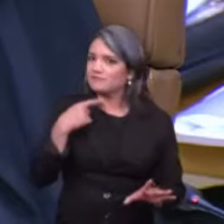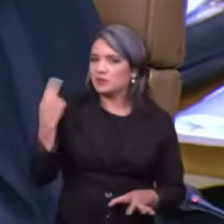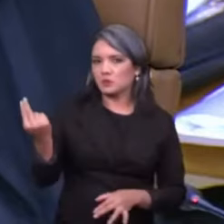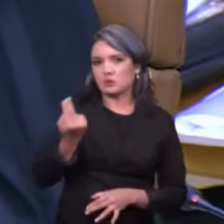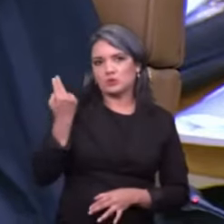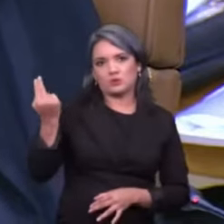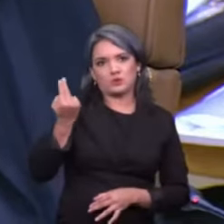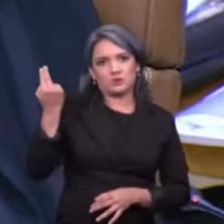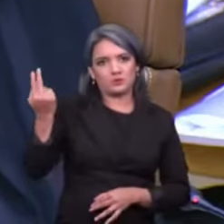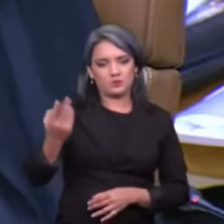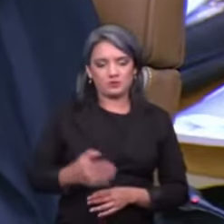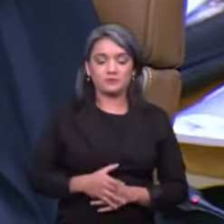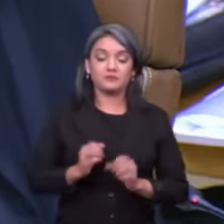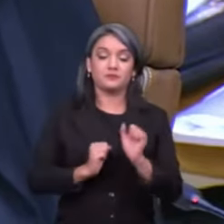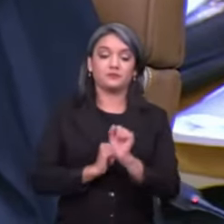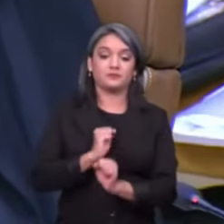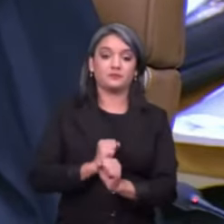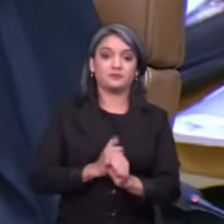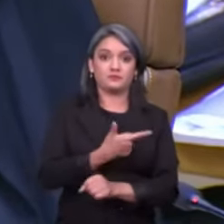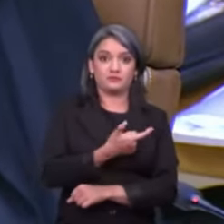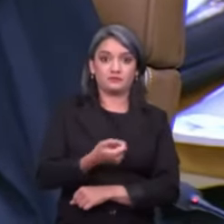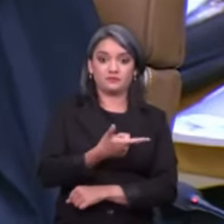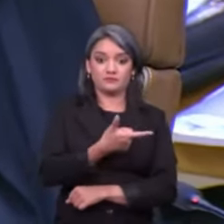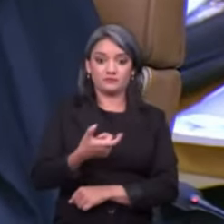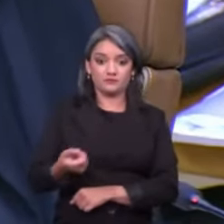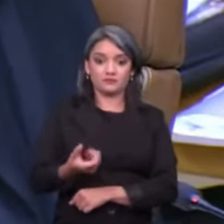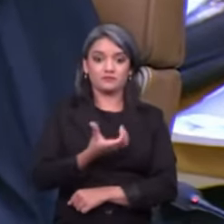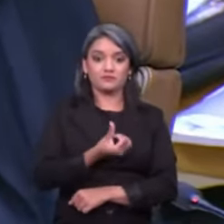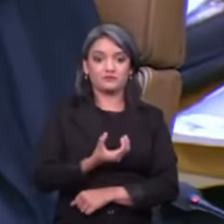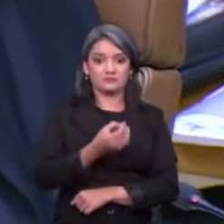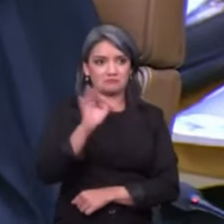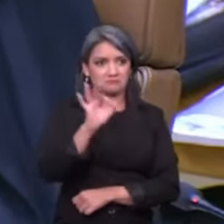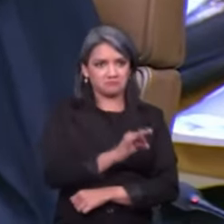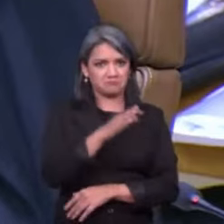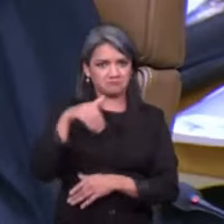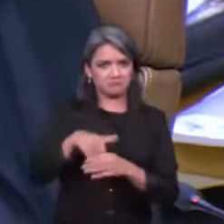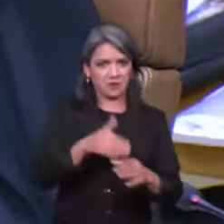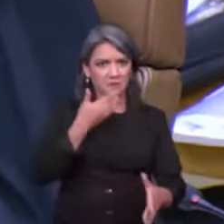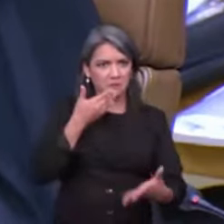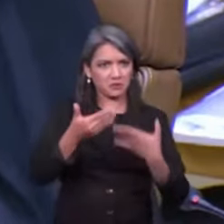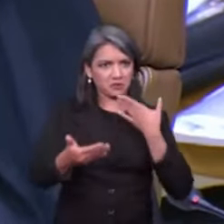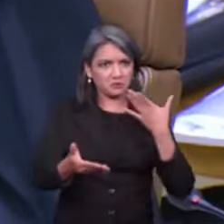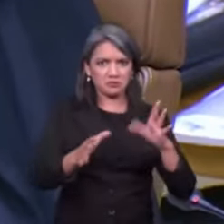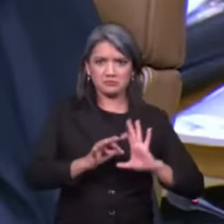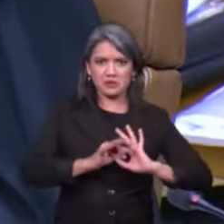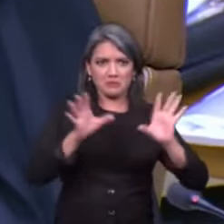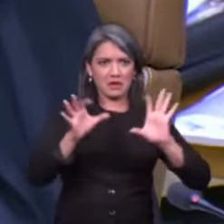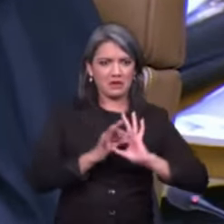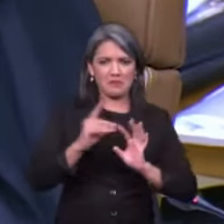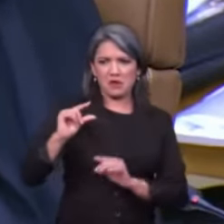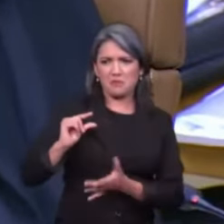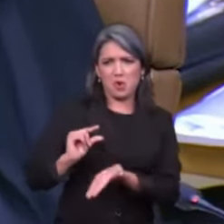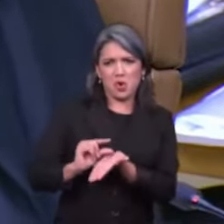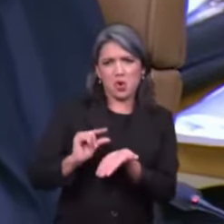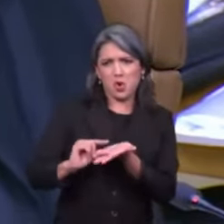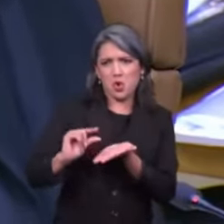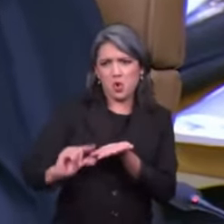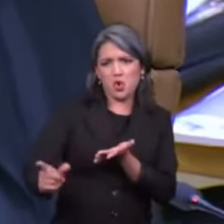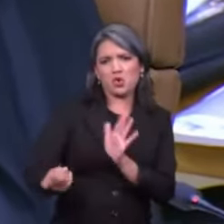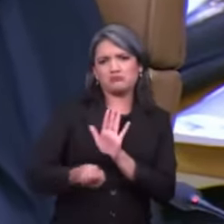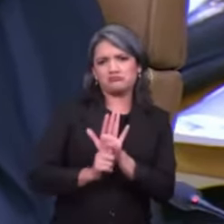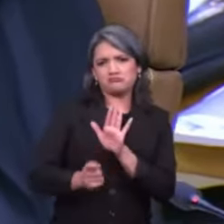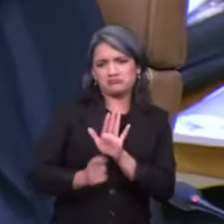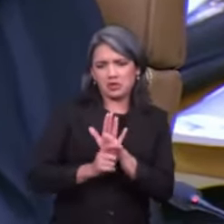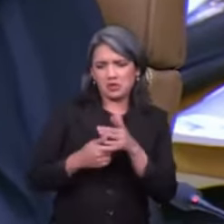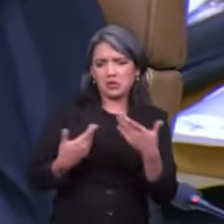Estado. Em 2020, quase 60% dos eleitores moveram-se para descriminalizar a posse de pequenas quantidades de drogas ilícitas com